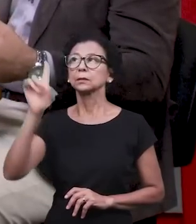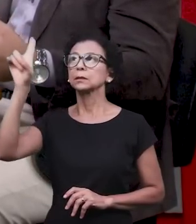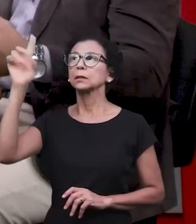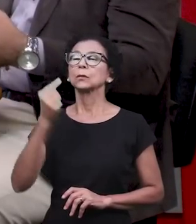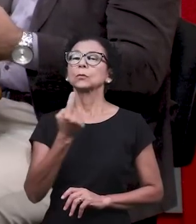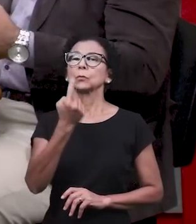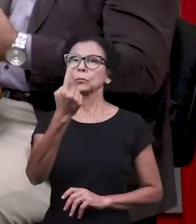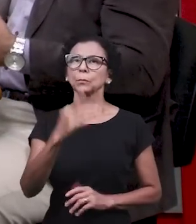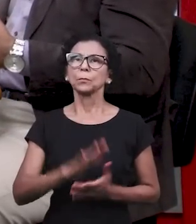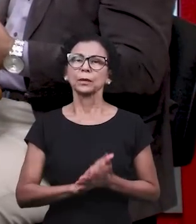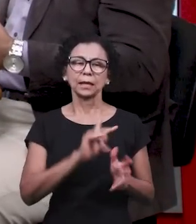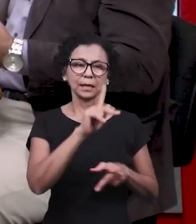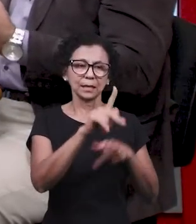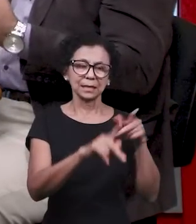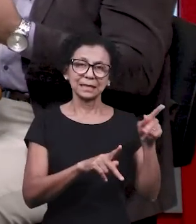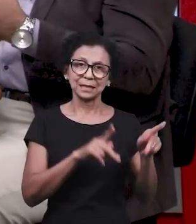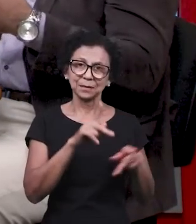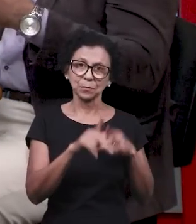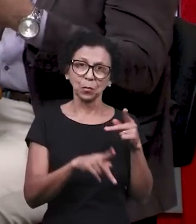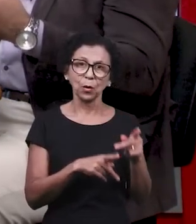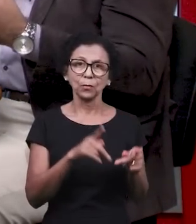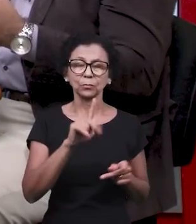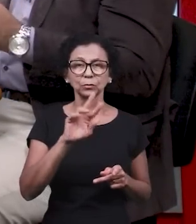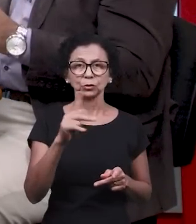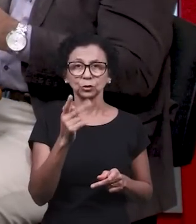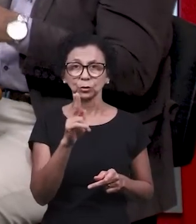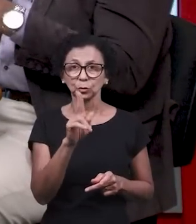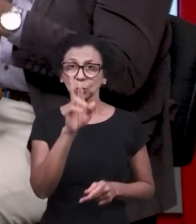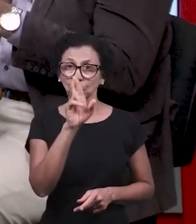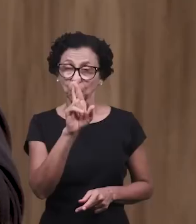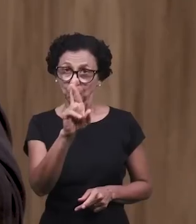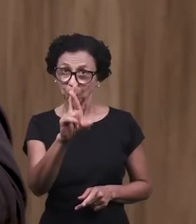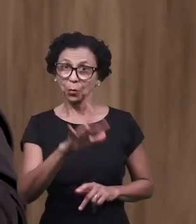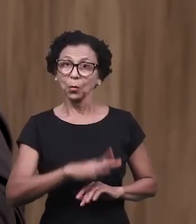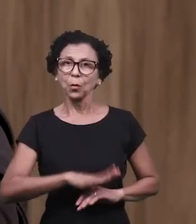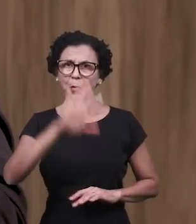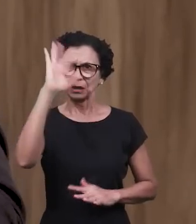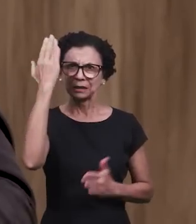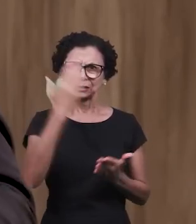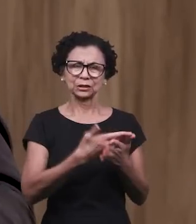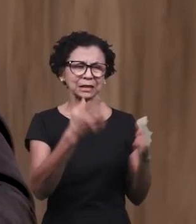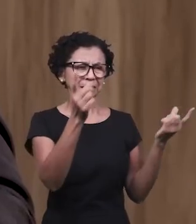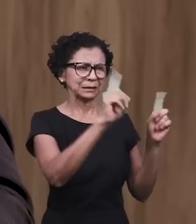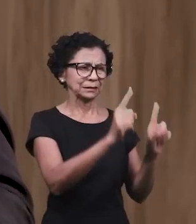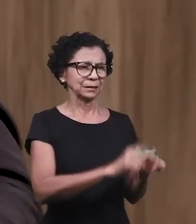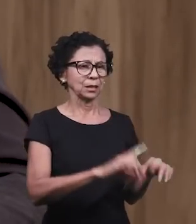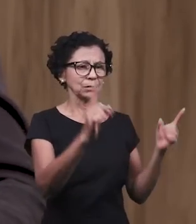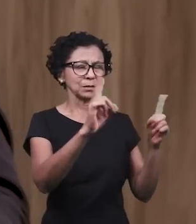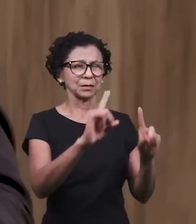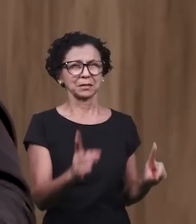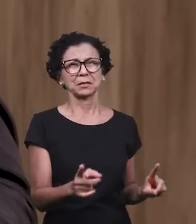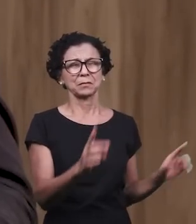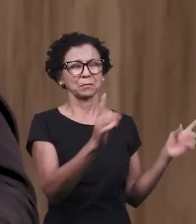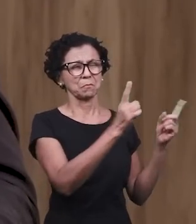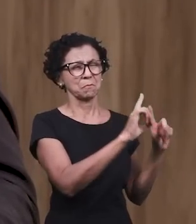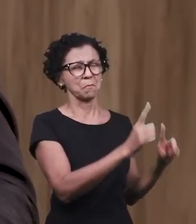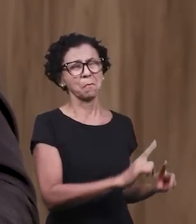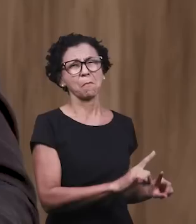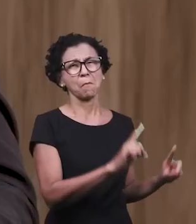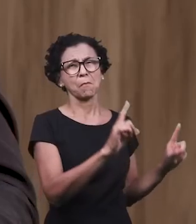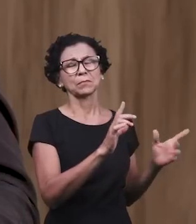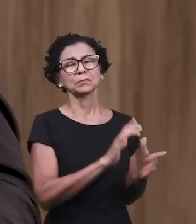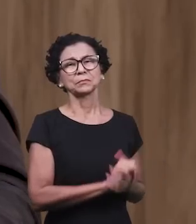de Sem. Algumas gerações ainda se passam e nós temos um outro nome, não é? Mas, na